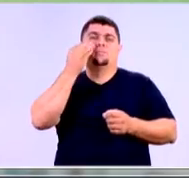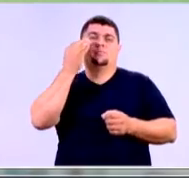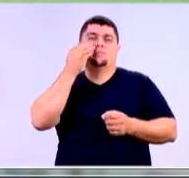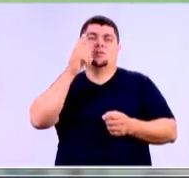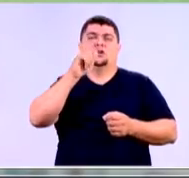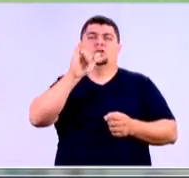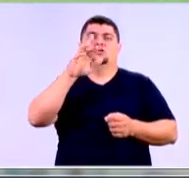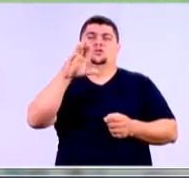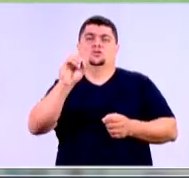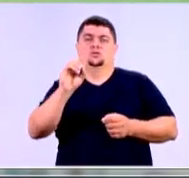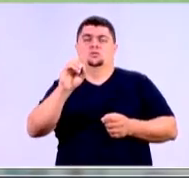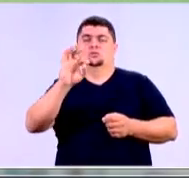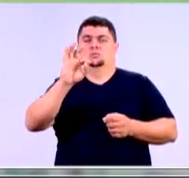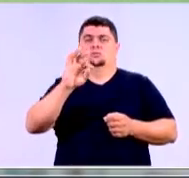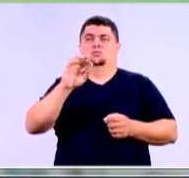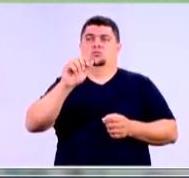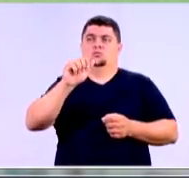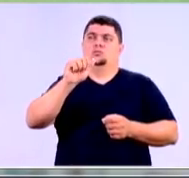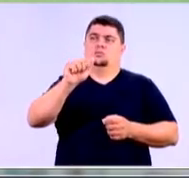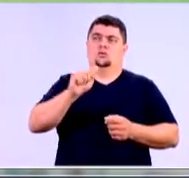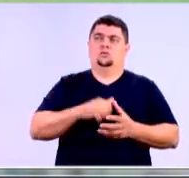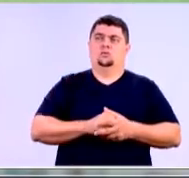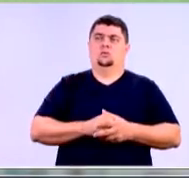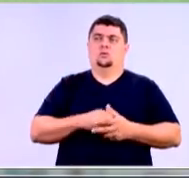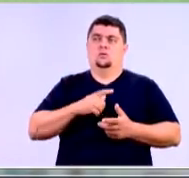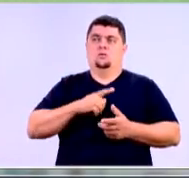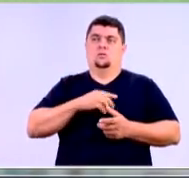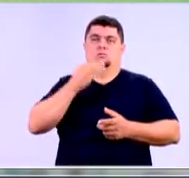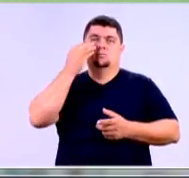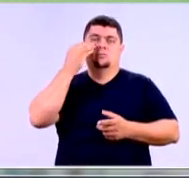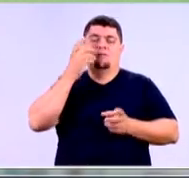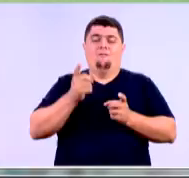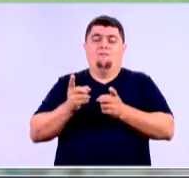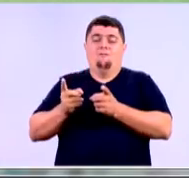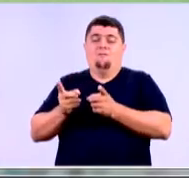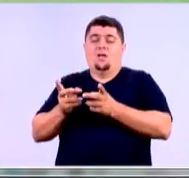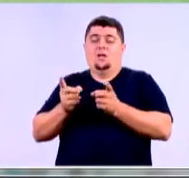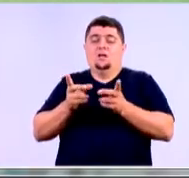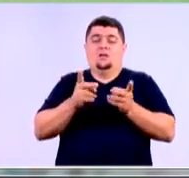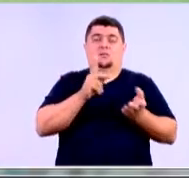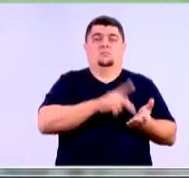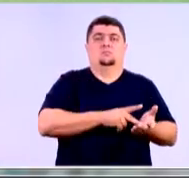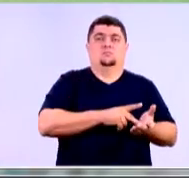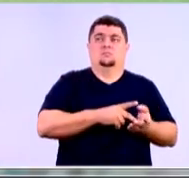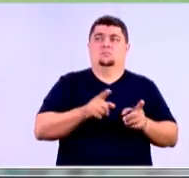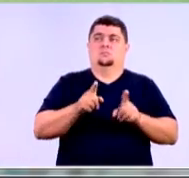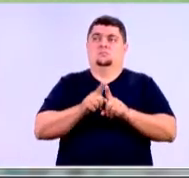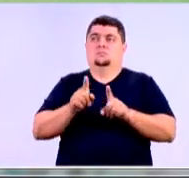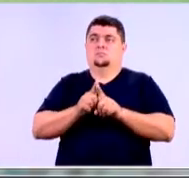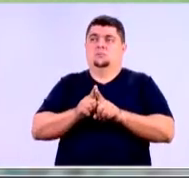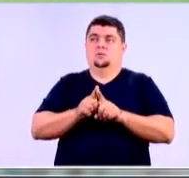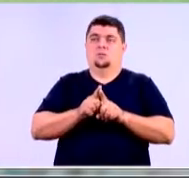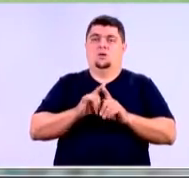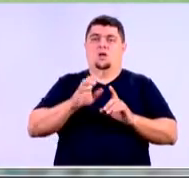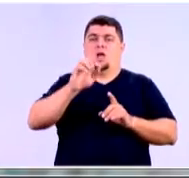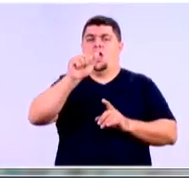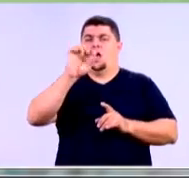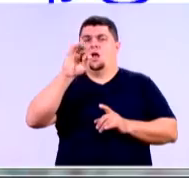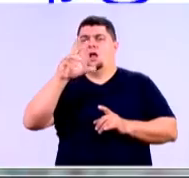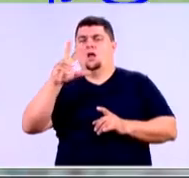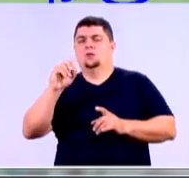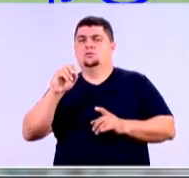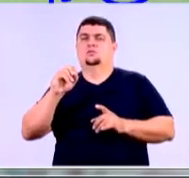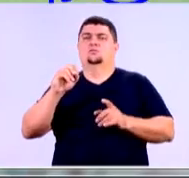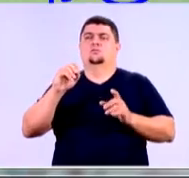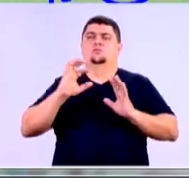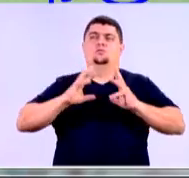ativo? O giro do ativo, gente, vai considerar as vendas líquidas e o ativo total. Professor, quanto que